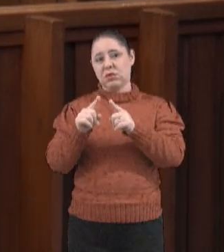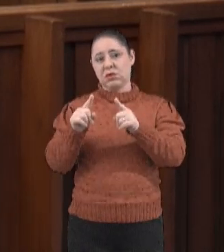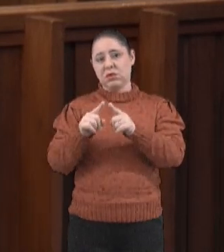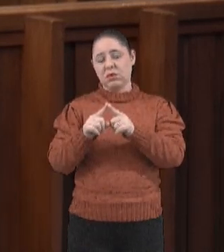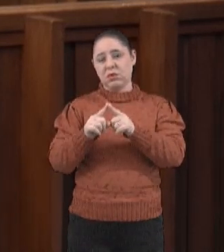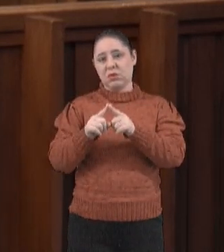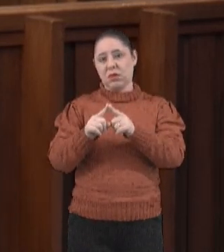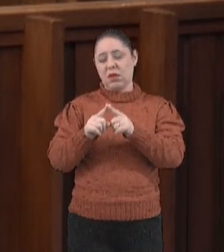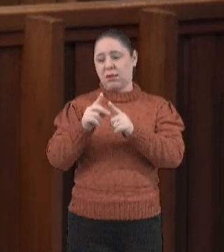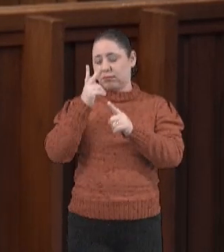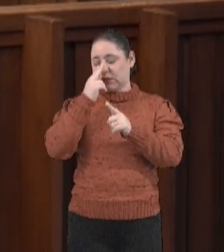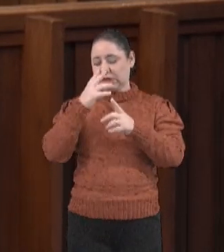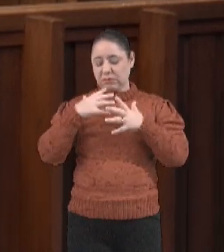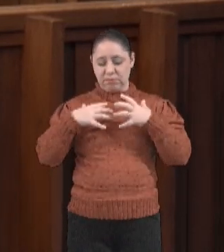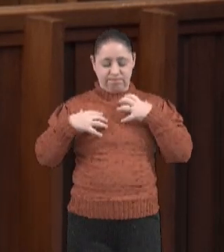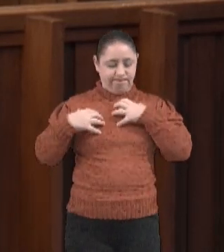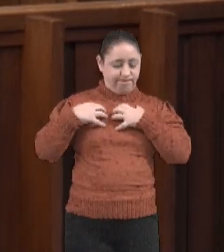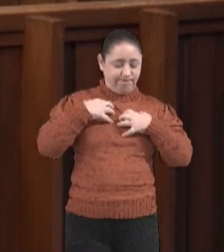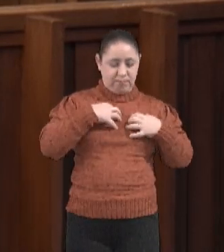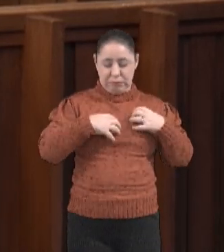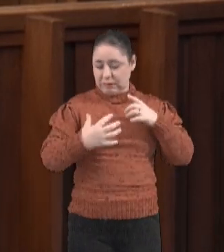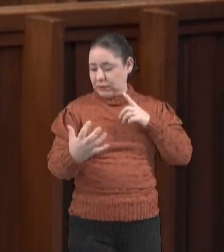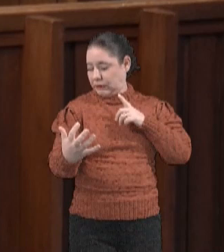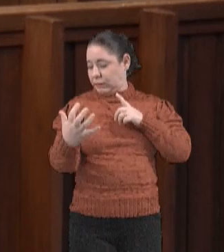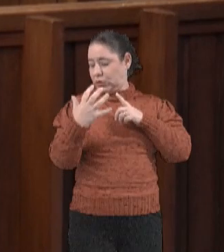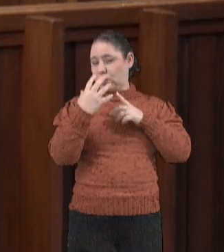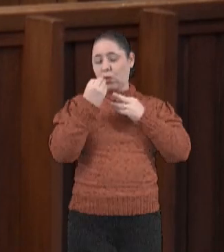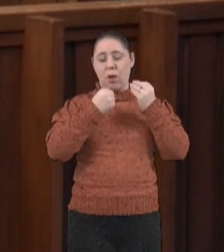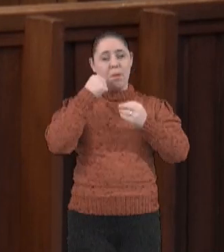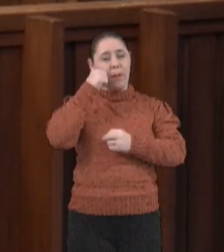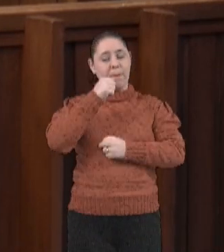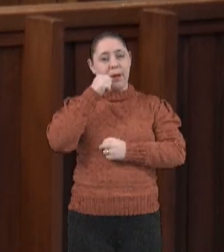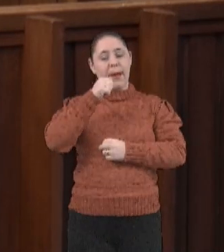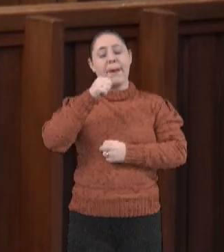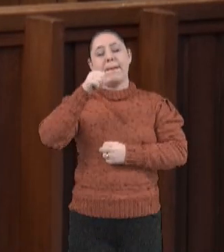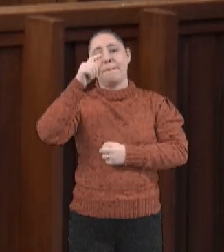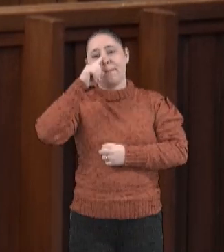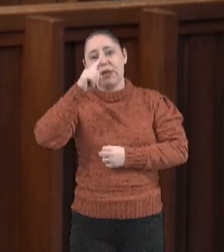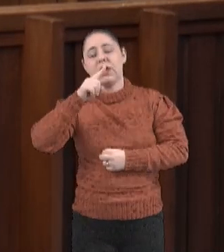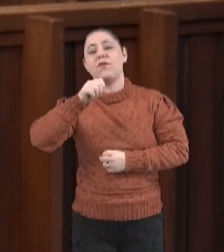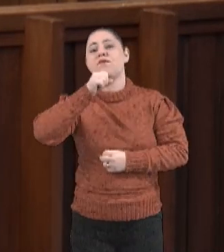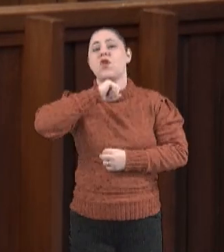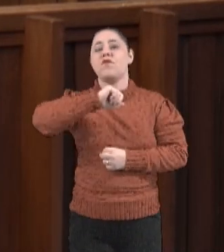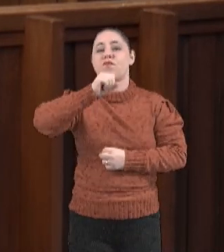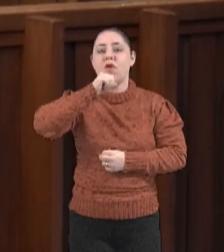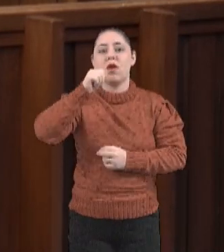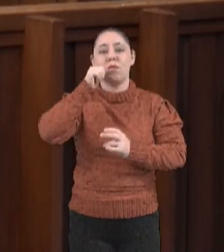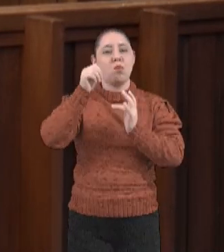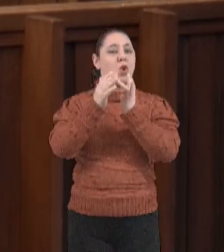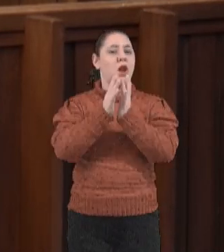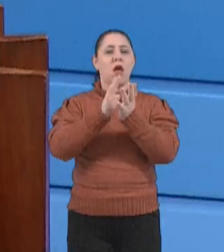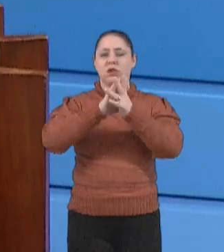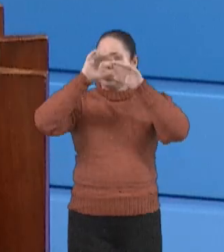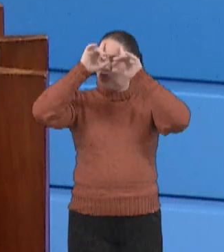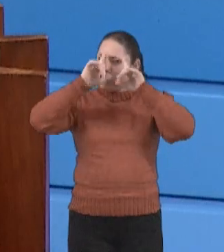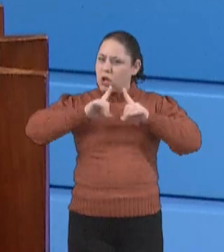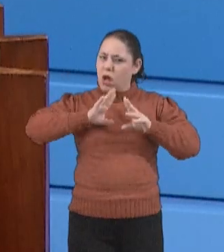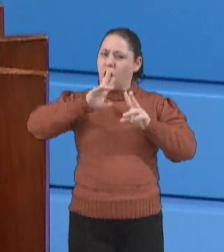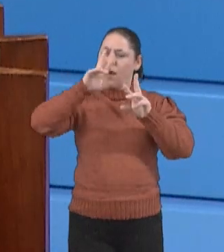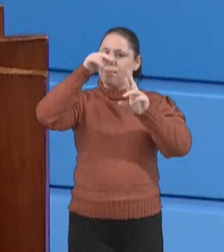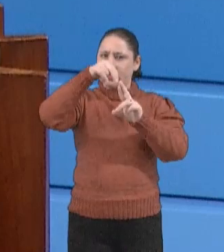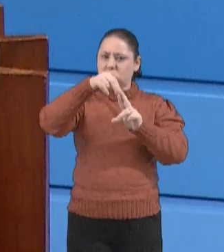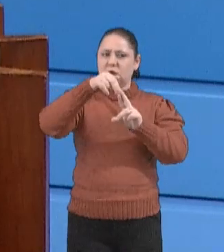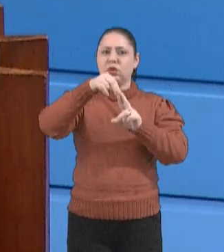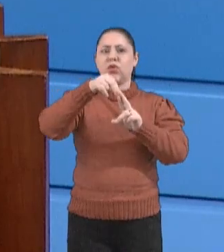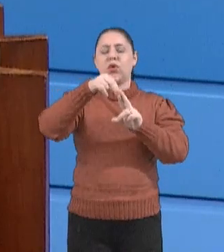vamos dizer assim, o desconforto de ser agredida enquanto mulher, mãe, avó, esposa, e uma mulher digna que representou muito